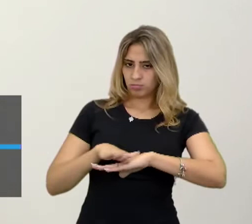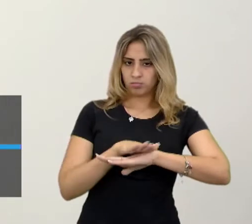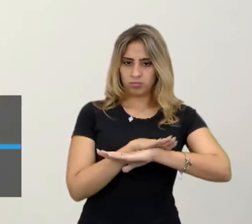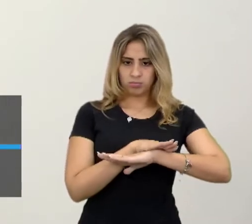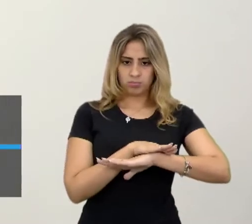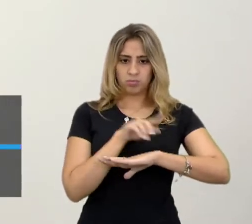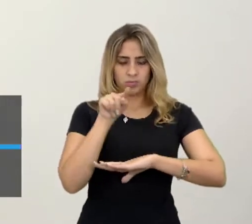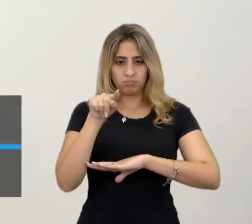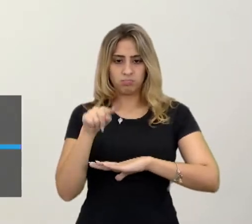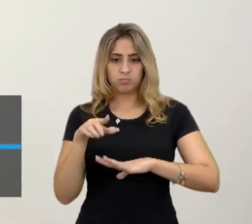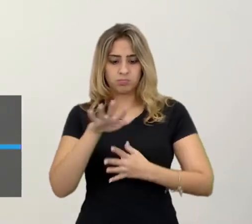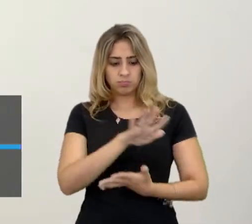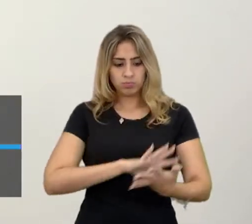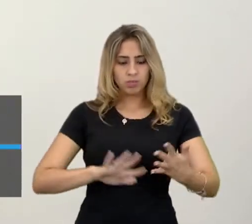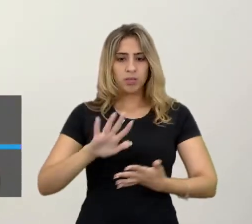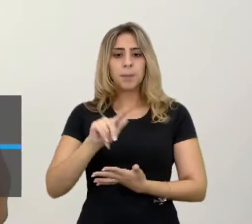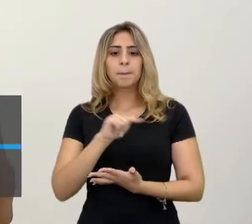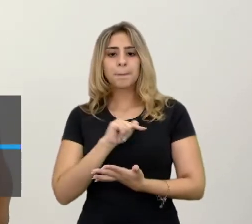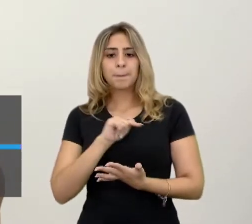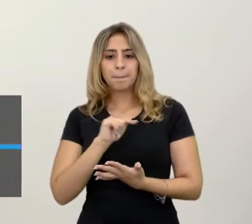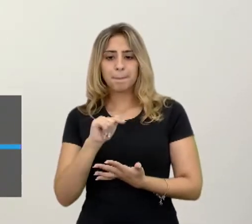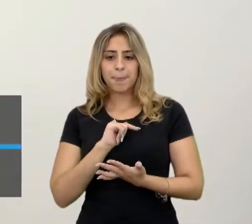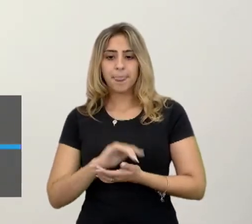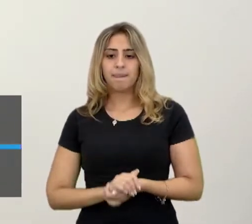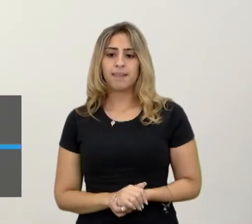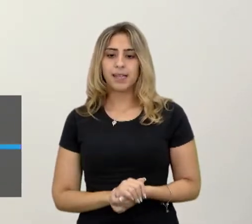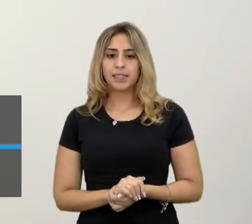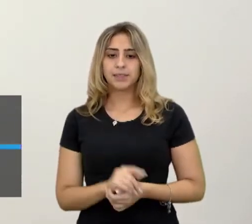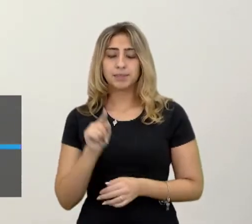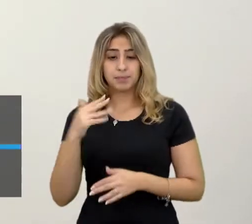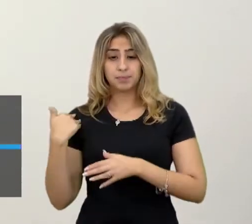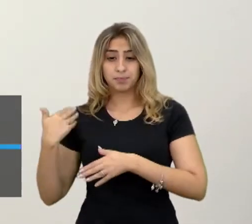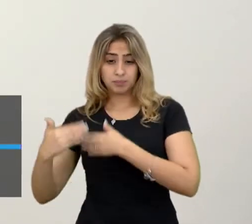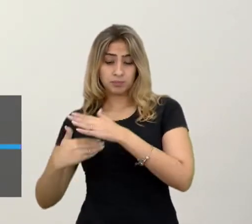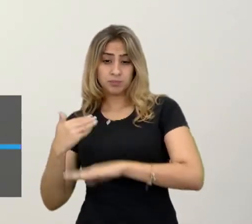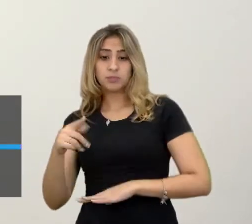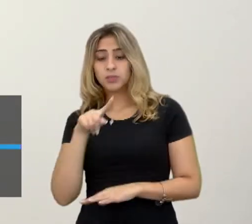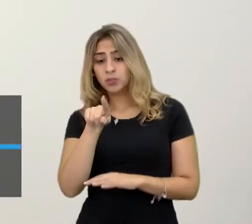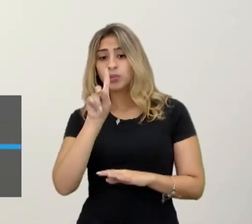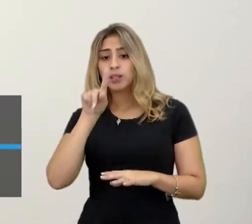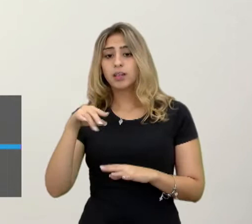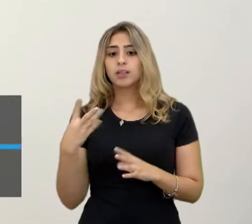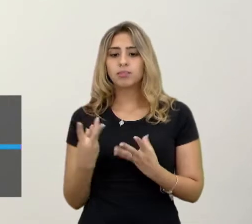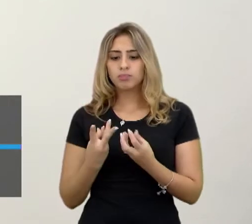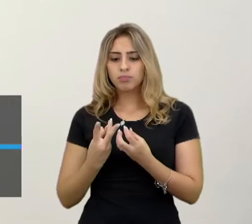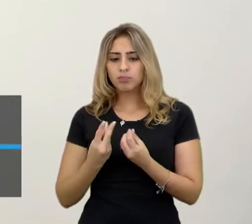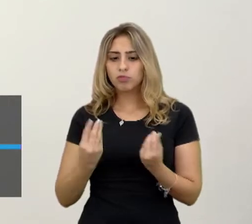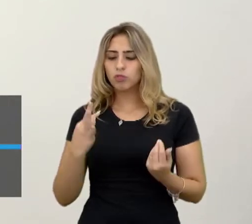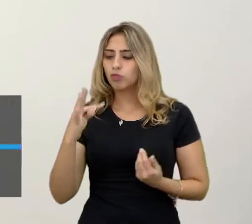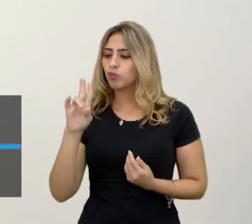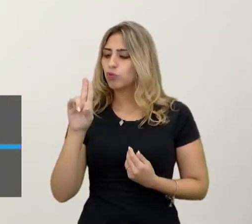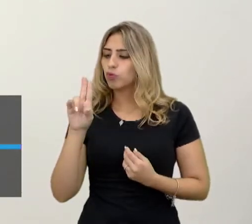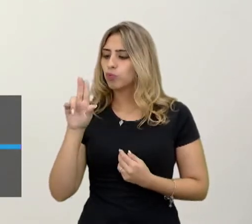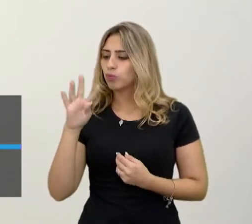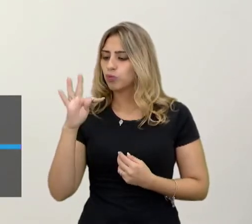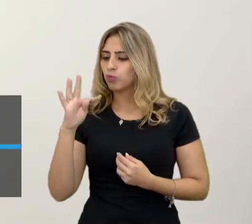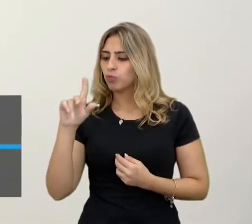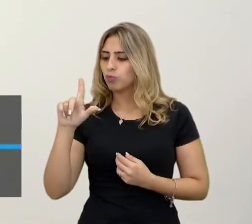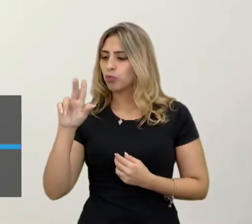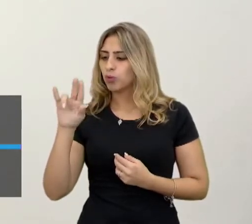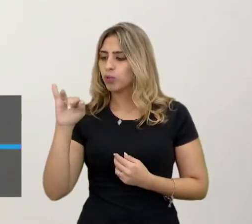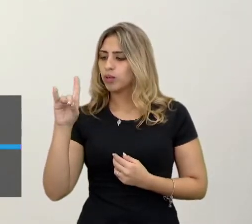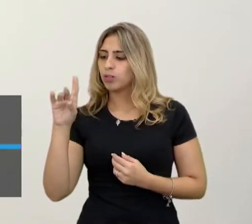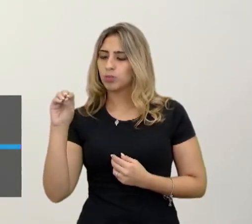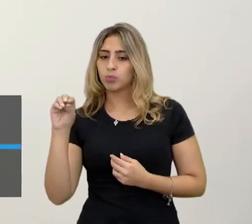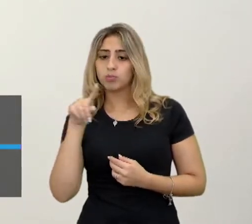nessa região aí, parte desse manto aí, ele é fluido, né? Ele tem essa forma mais fluida. E